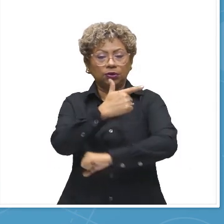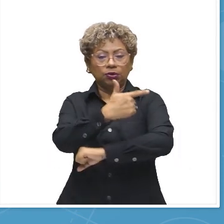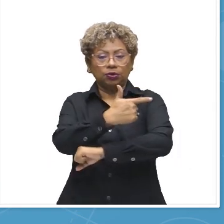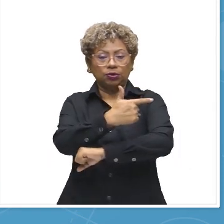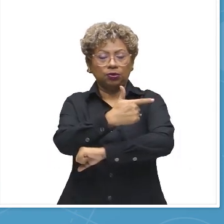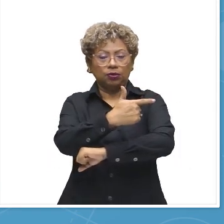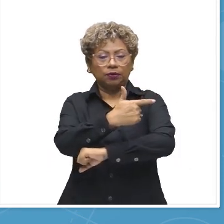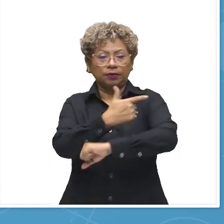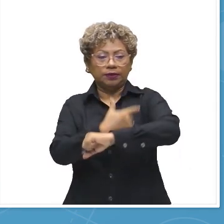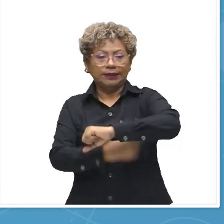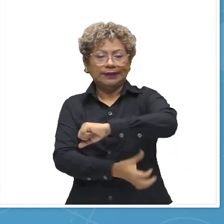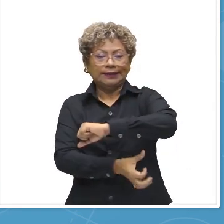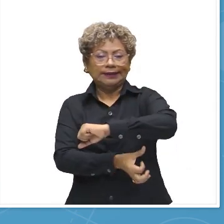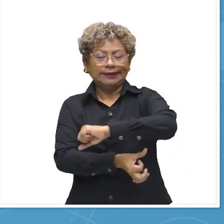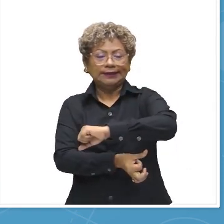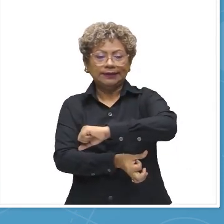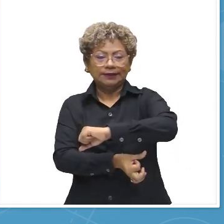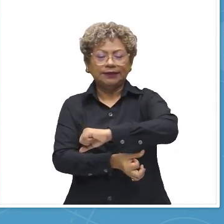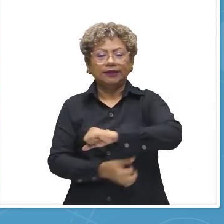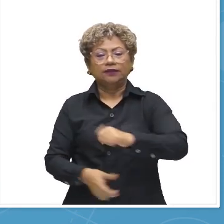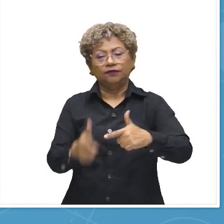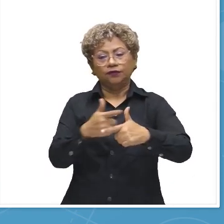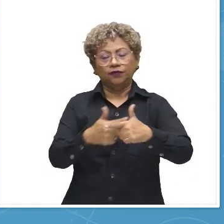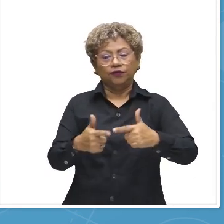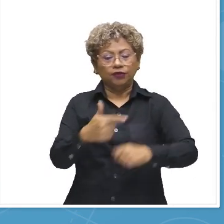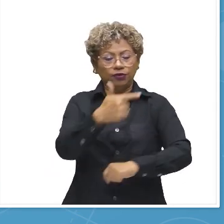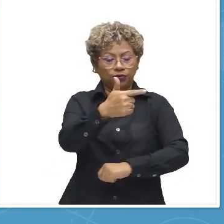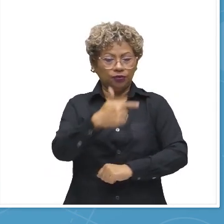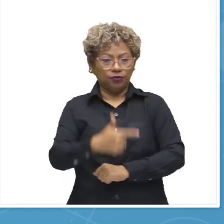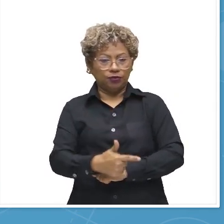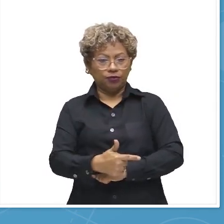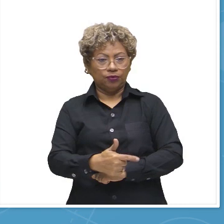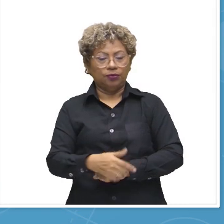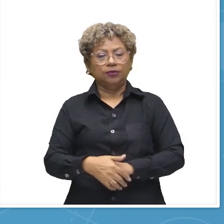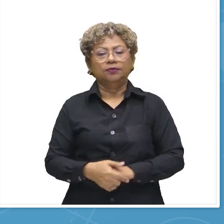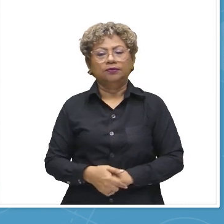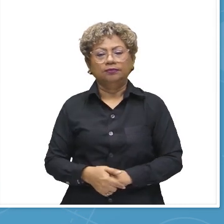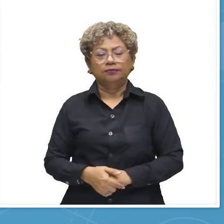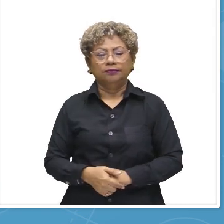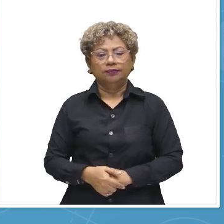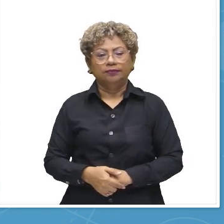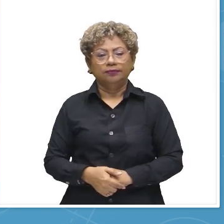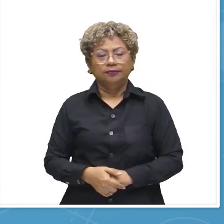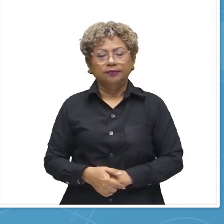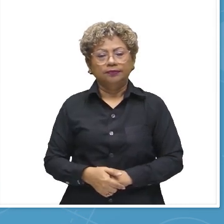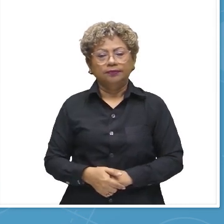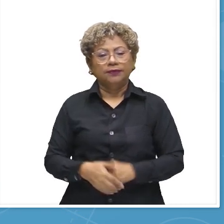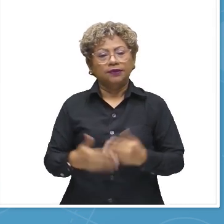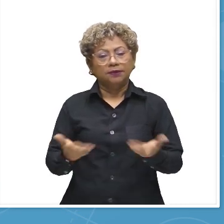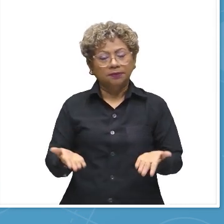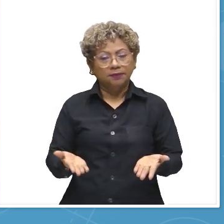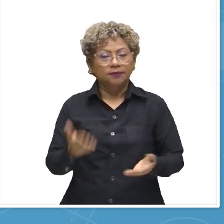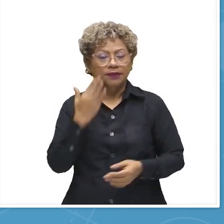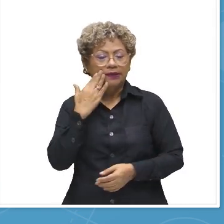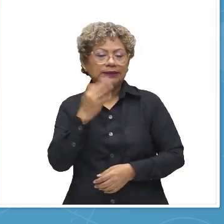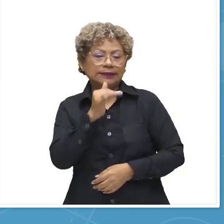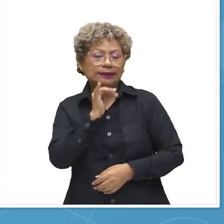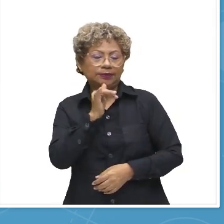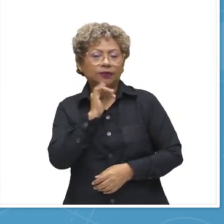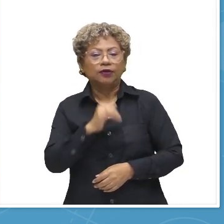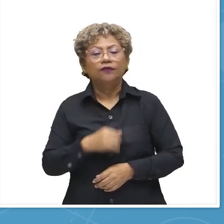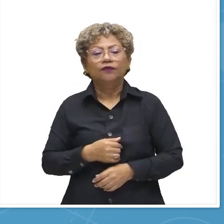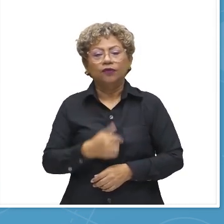6, tranquilo? Se eu multiplicar tanto o 2 quanto o 6 por um número qualquer, vamos supor o